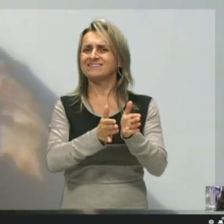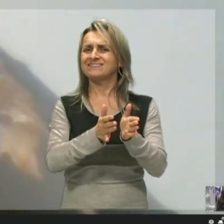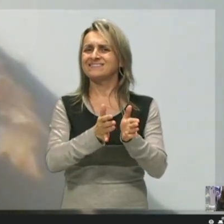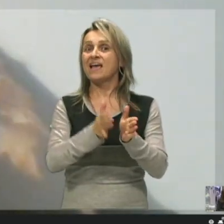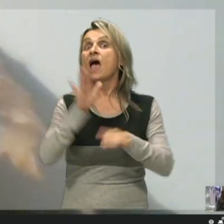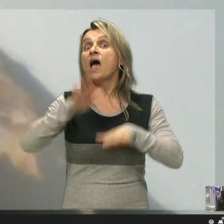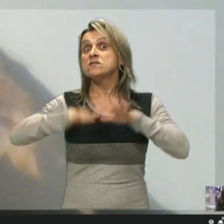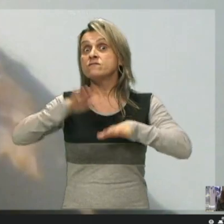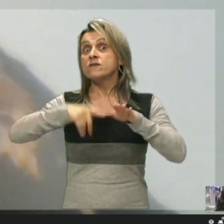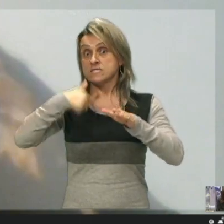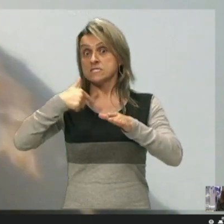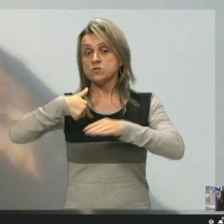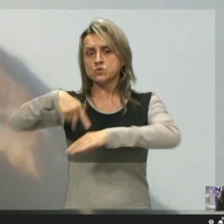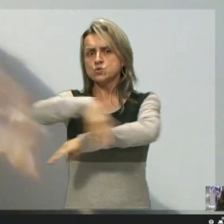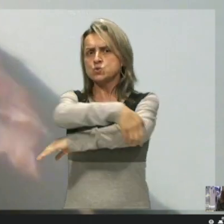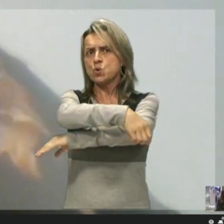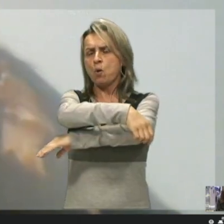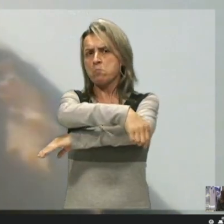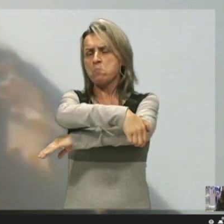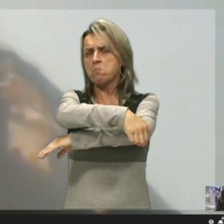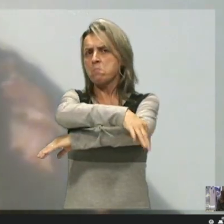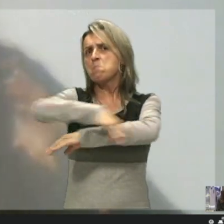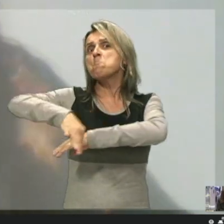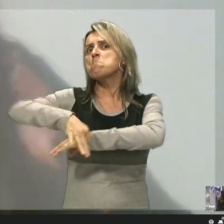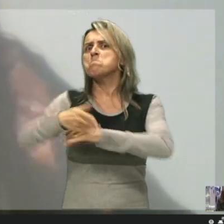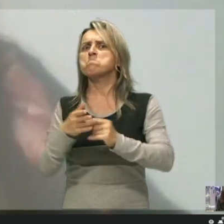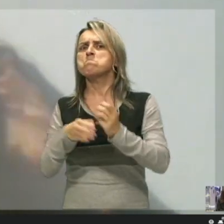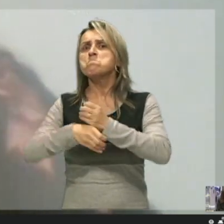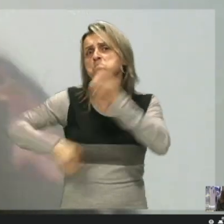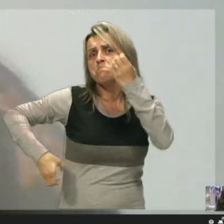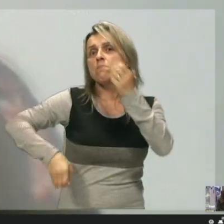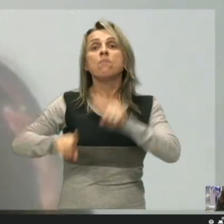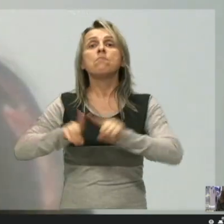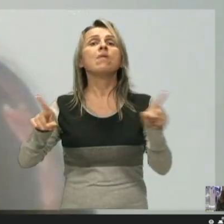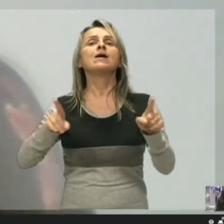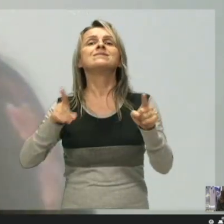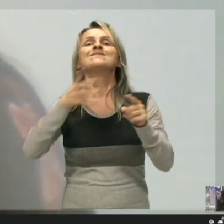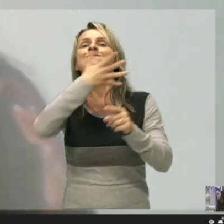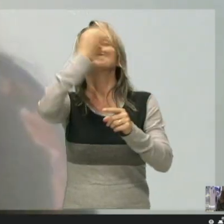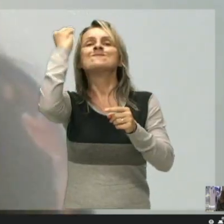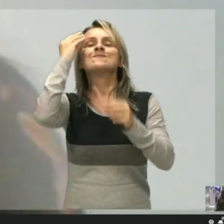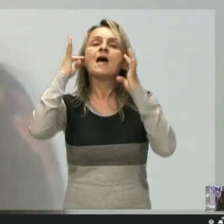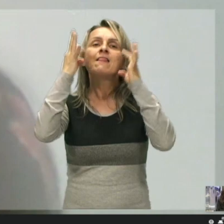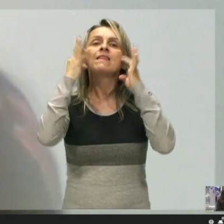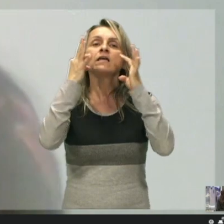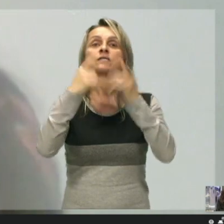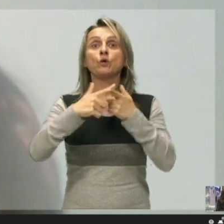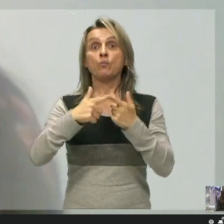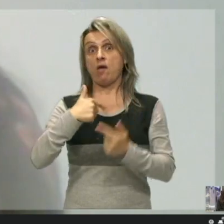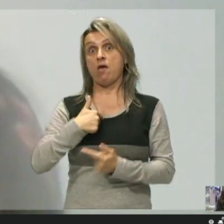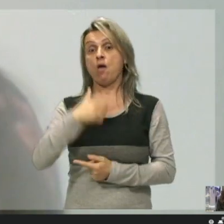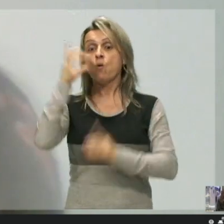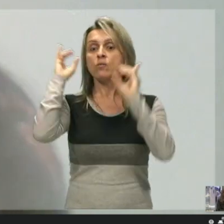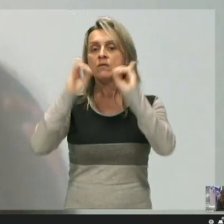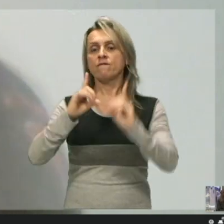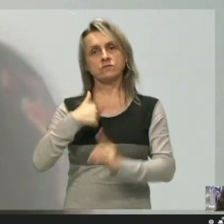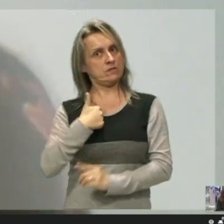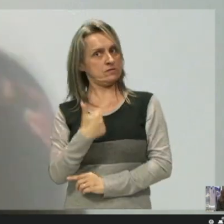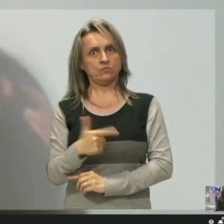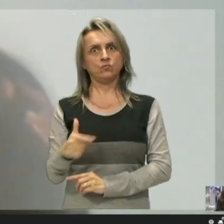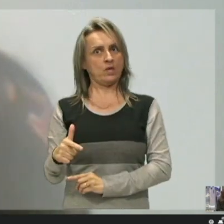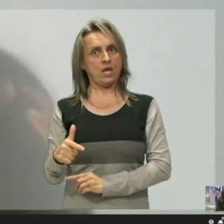marejada, eles fizeram todos. Quando a gente foi visitar, porque nas comissões, por eu não ter deficiência, eu não falo pelas pessoas com deficiência, né?